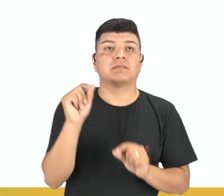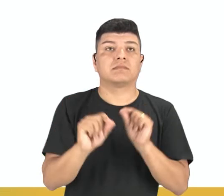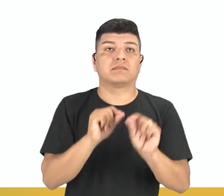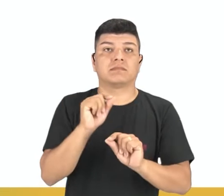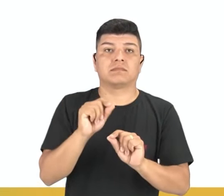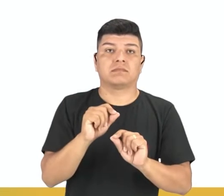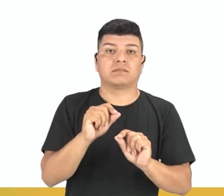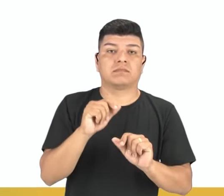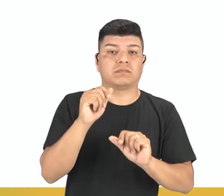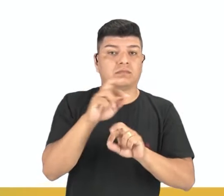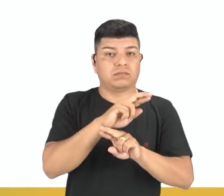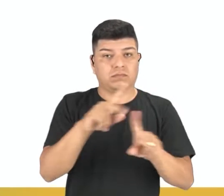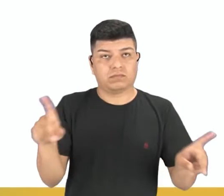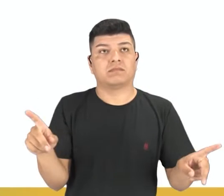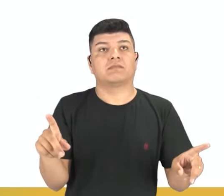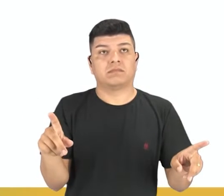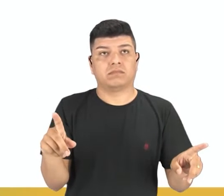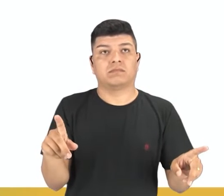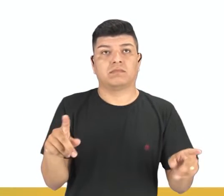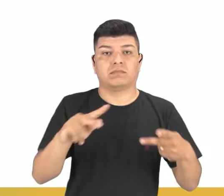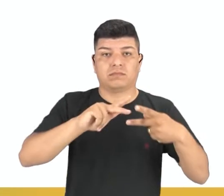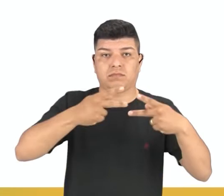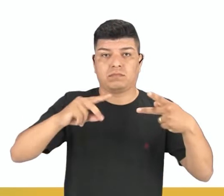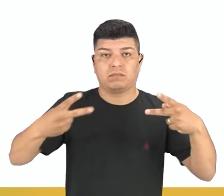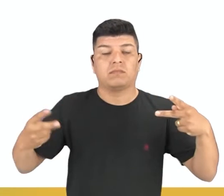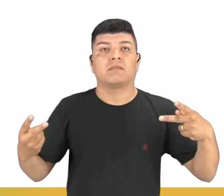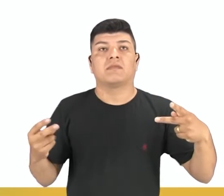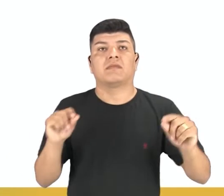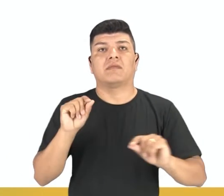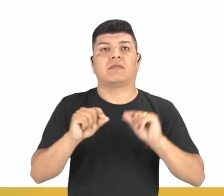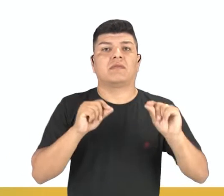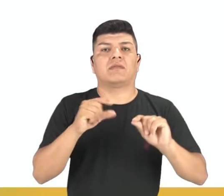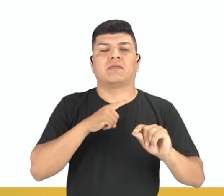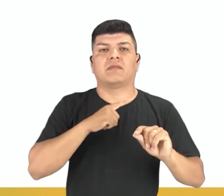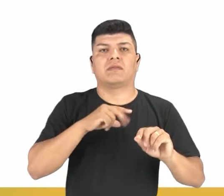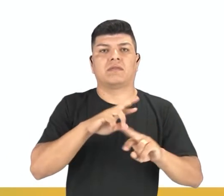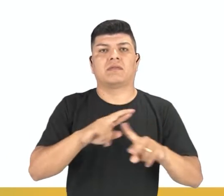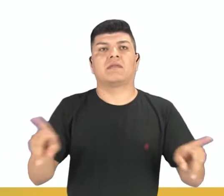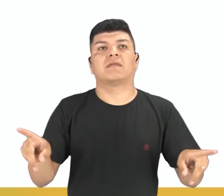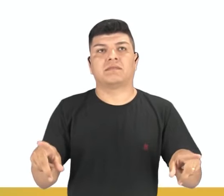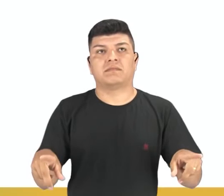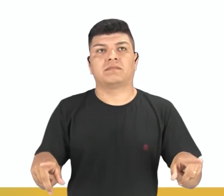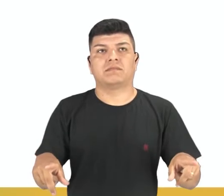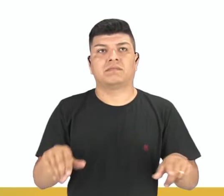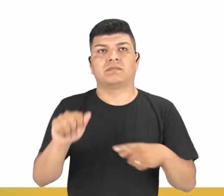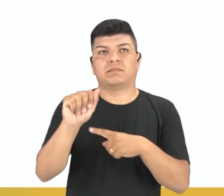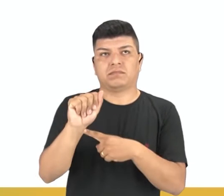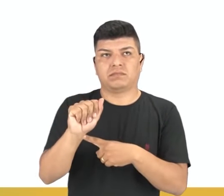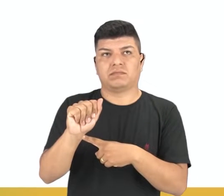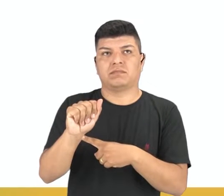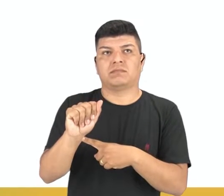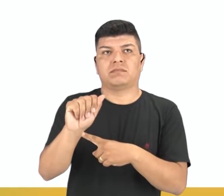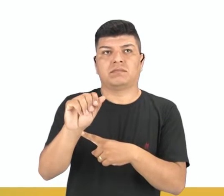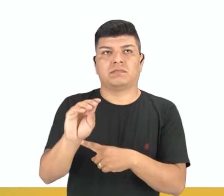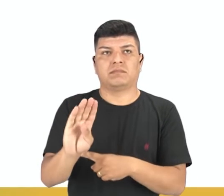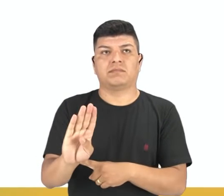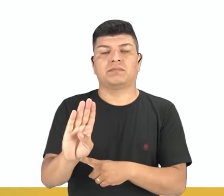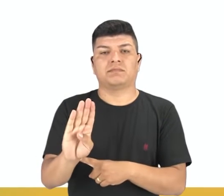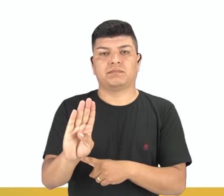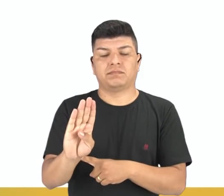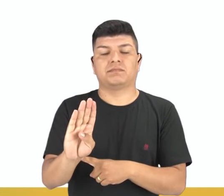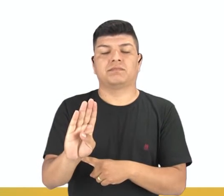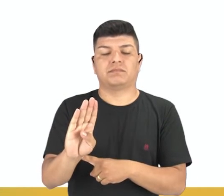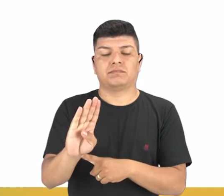da pleiotropia, ou seja, o que eu tenho inverso da pleiotropia, tá? Seria a interação gênica, seria a